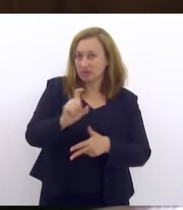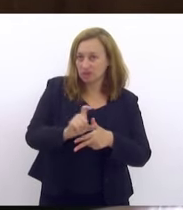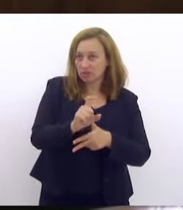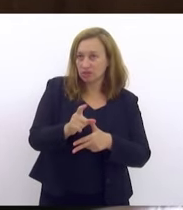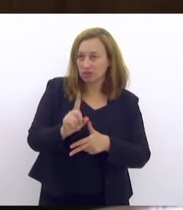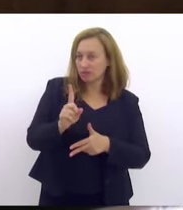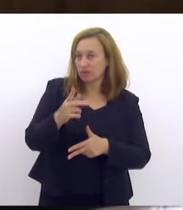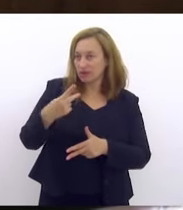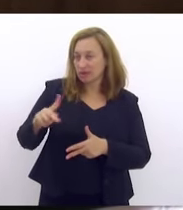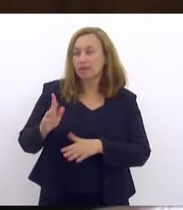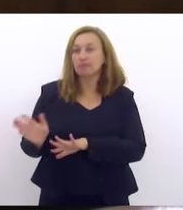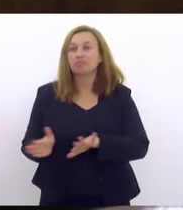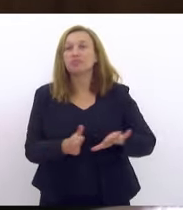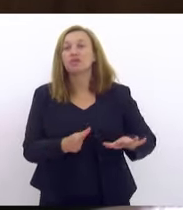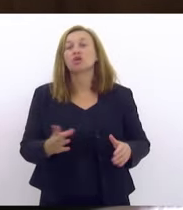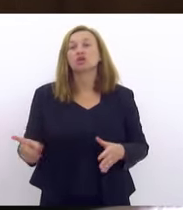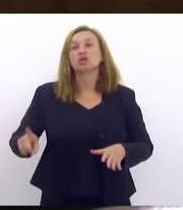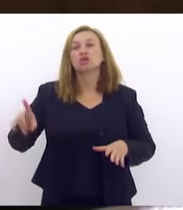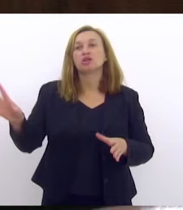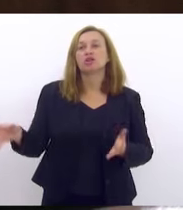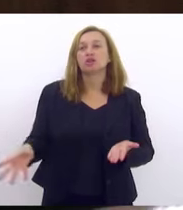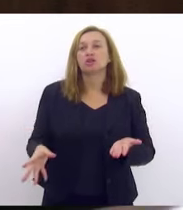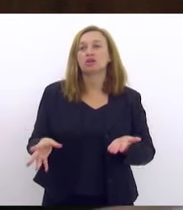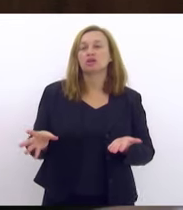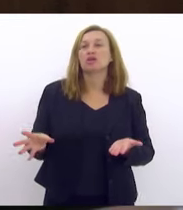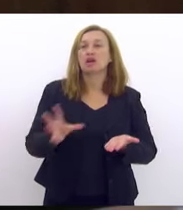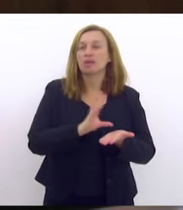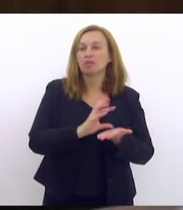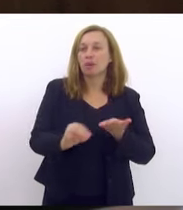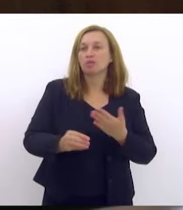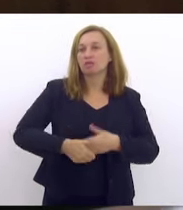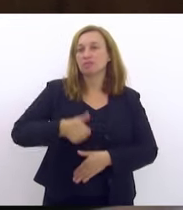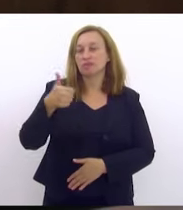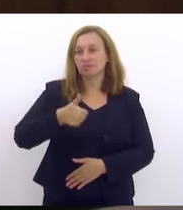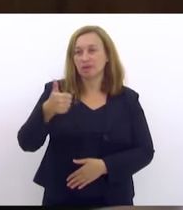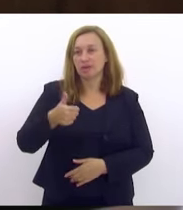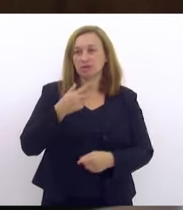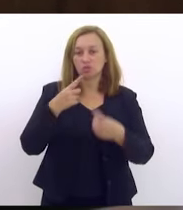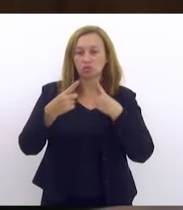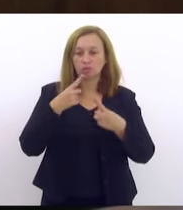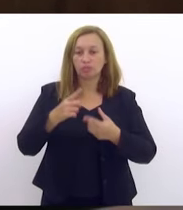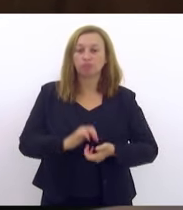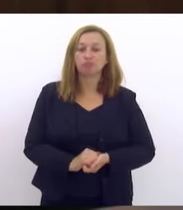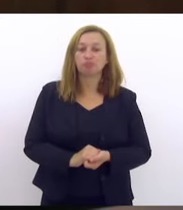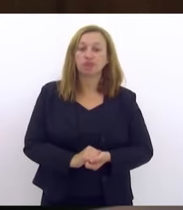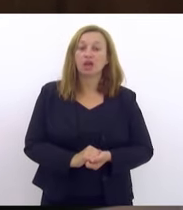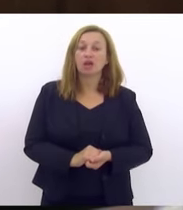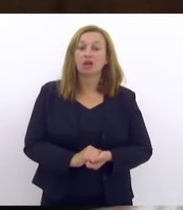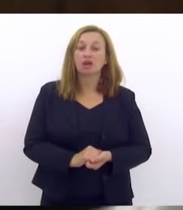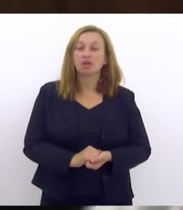dele? Quando vê a pauta em primeira, ele não trouxe